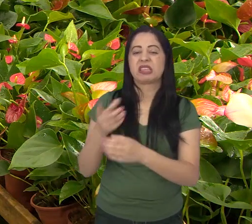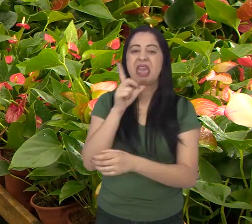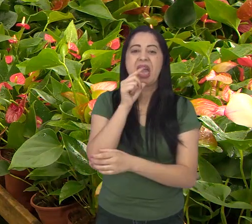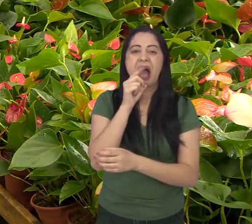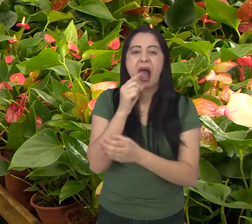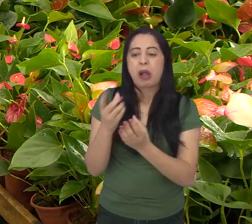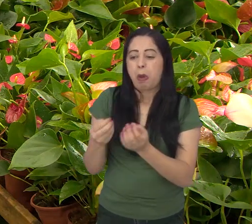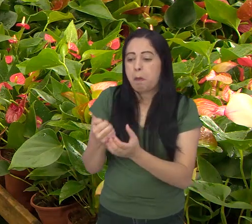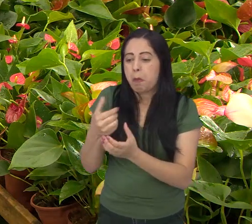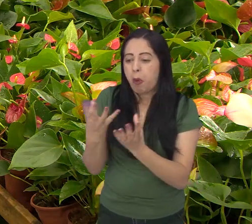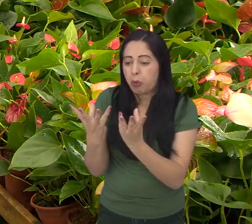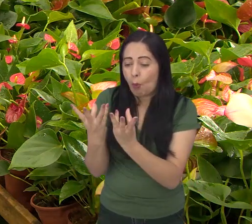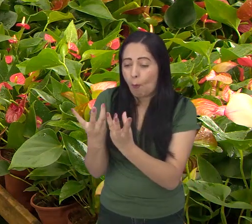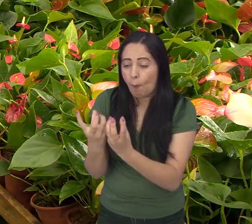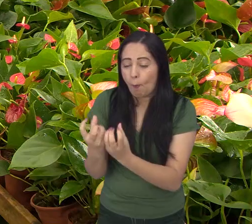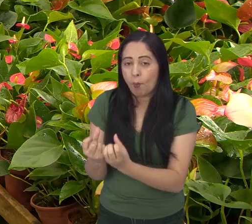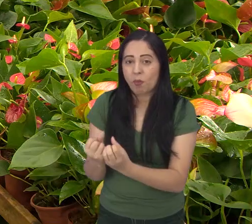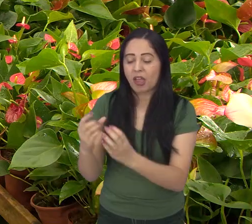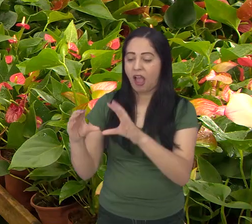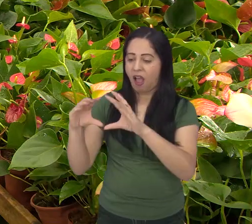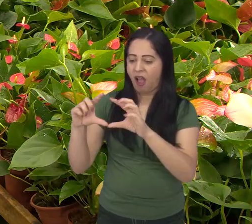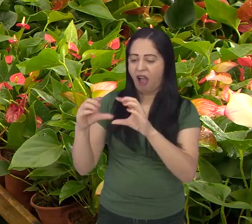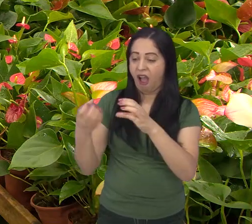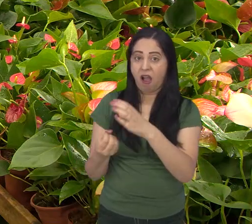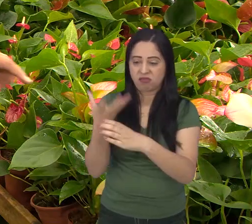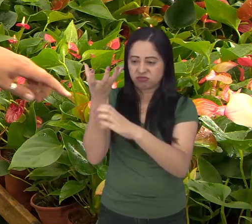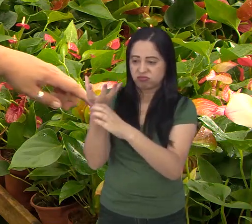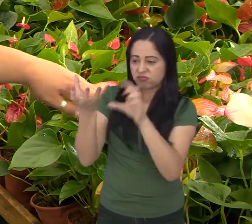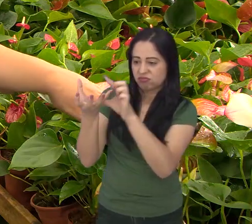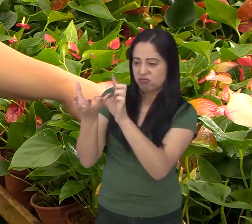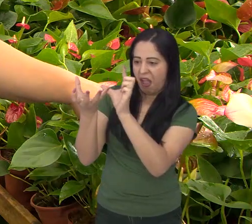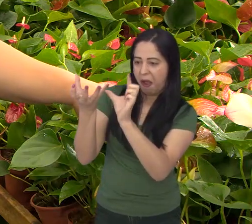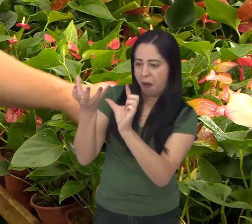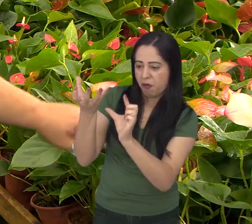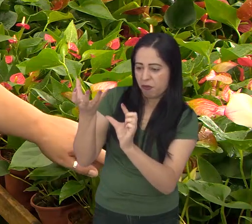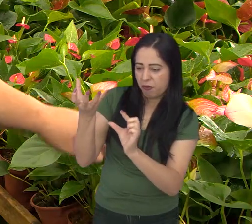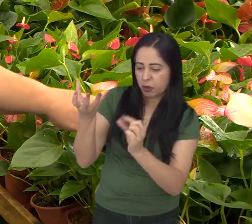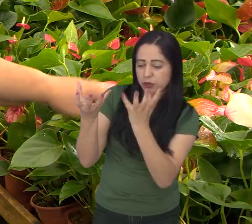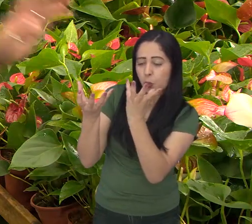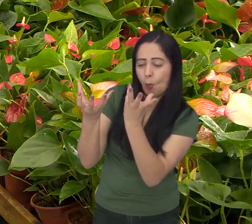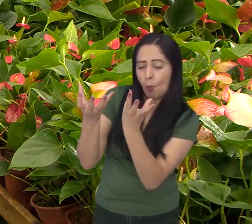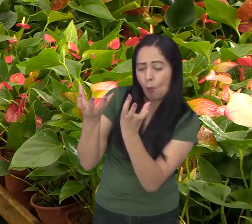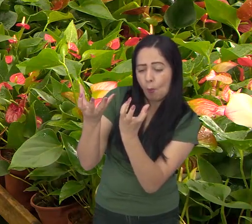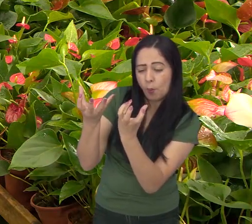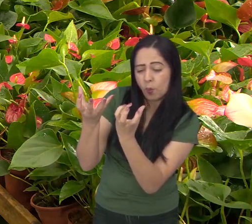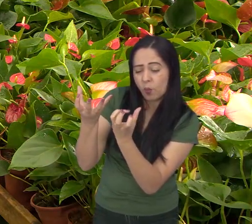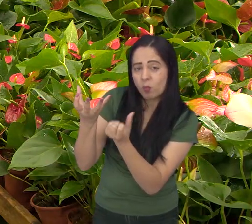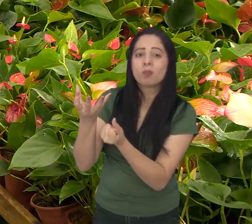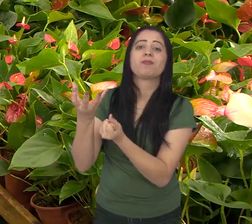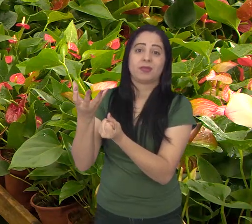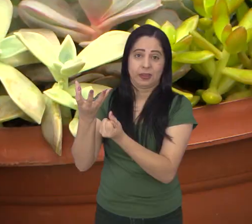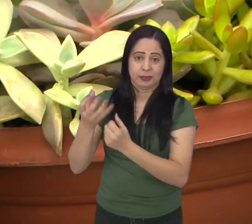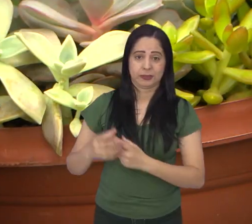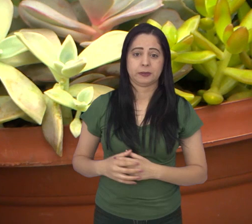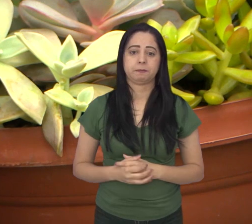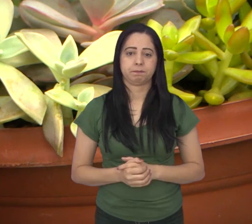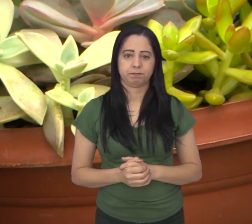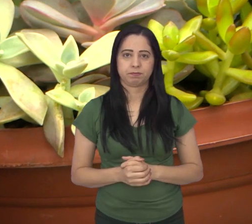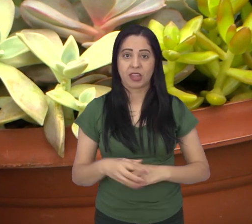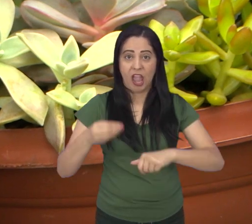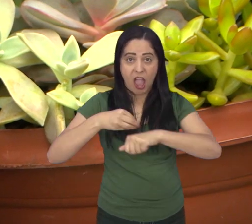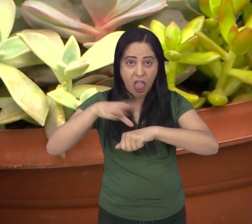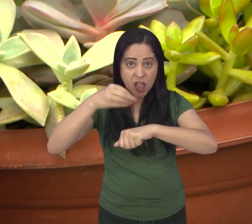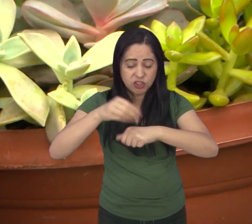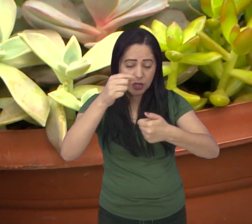meio pálido do sentido. A folha vai pender também. O pendão da flor ou da folha tende a arcar. Com